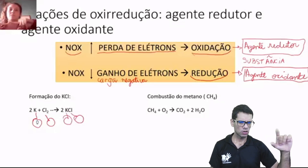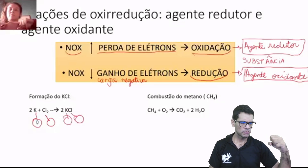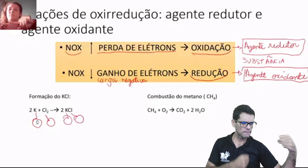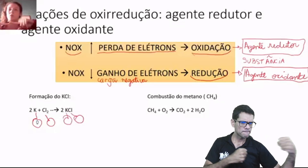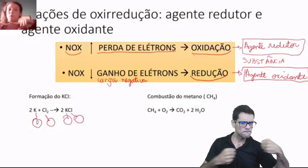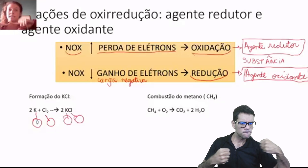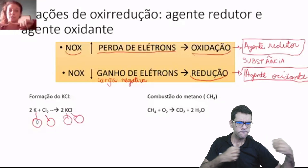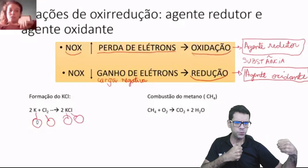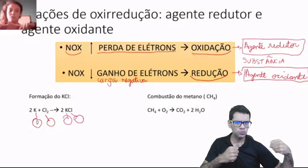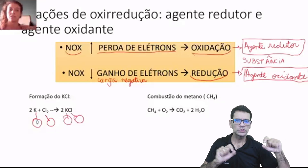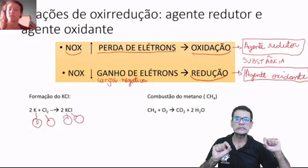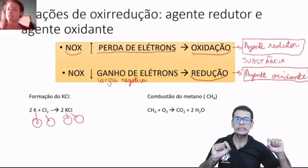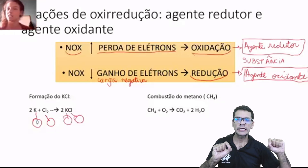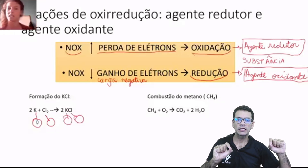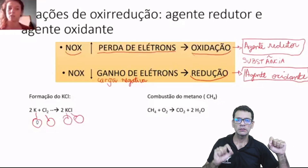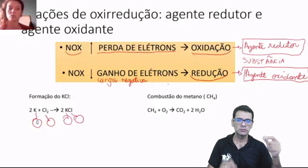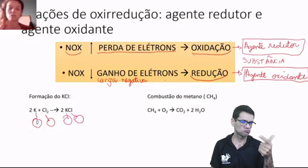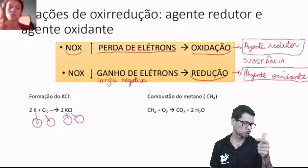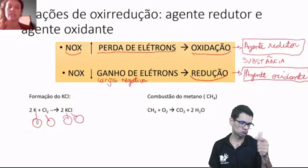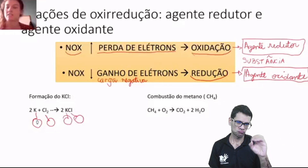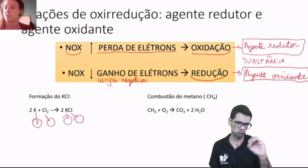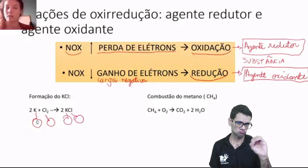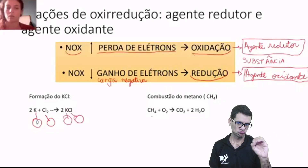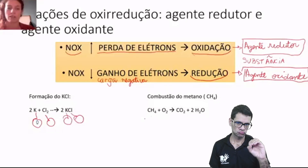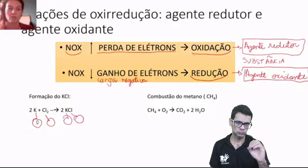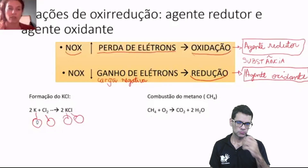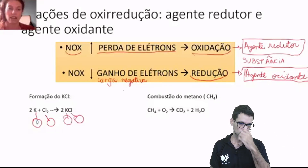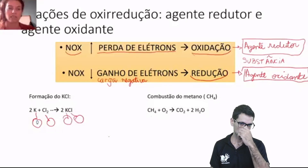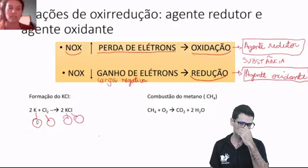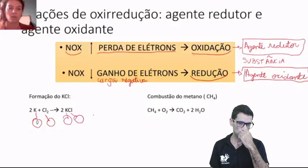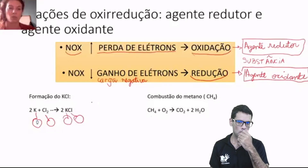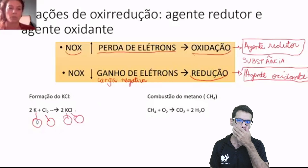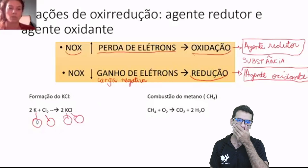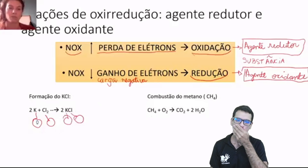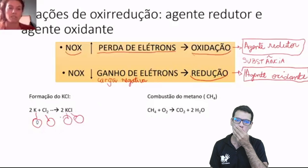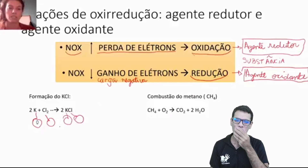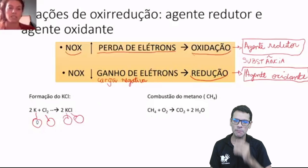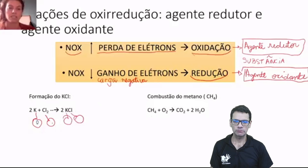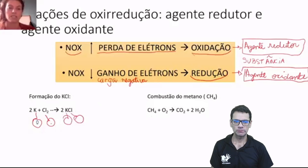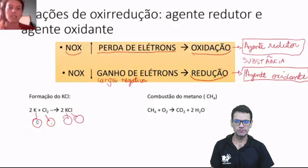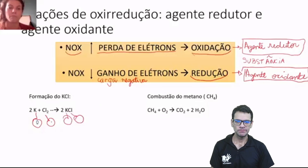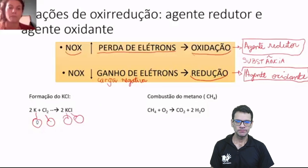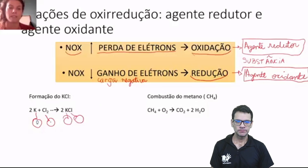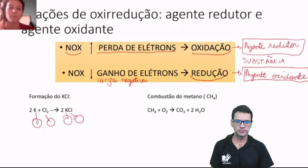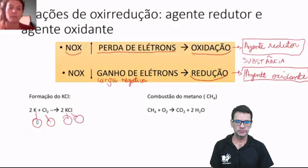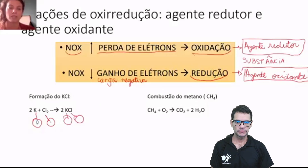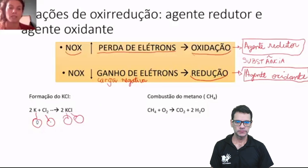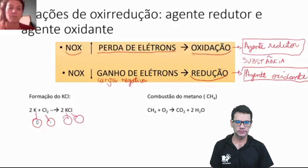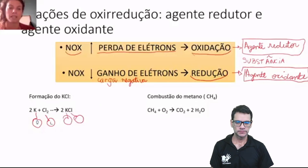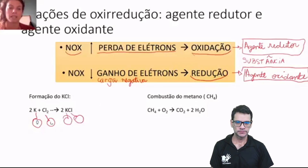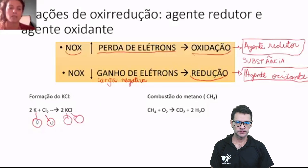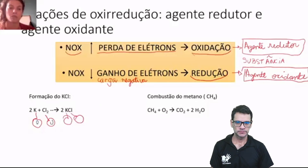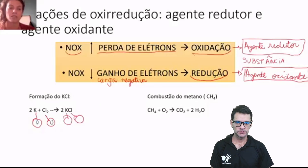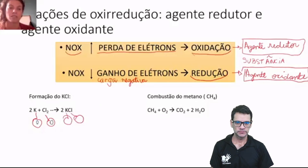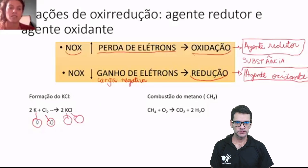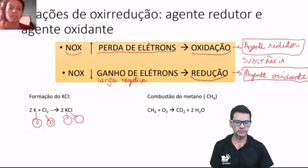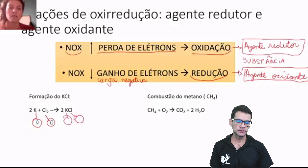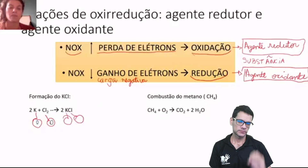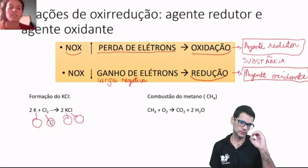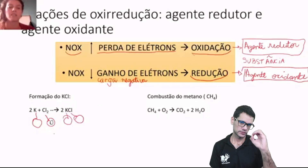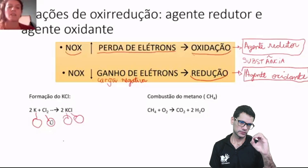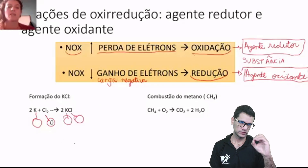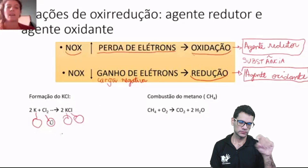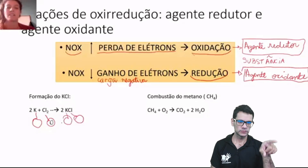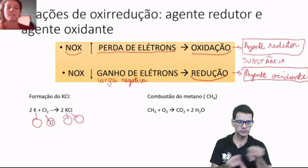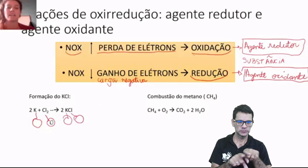forte? O elétron. Um dos dois. Isso aqui é classificado, então, como uma substância simples. Lembram da tabelinha? Substância